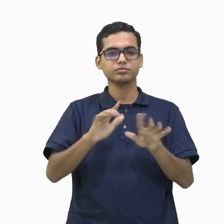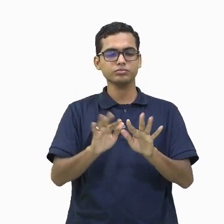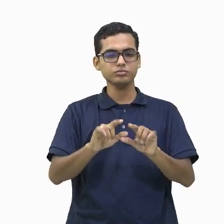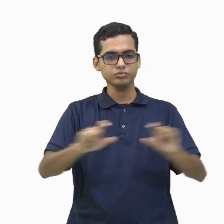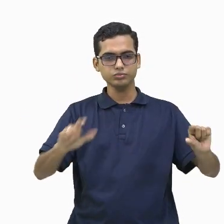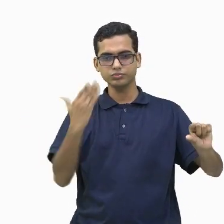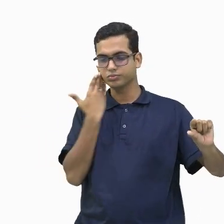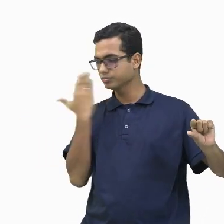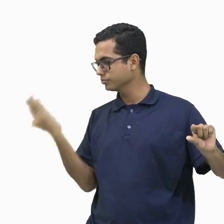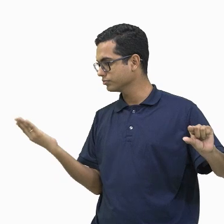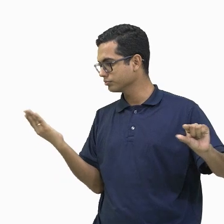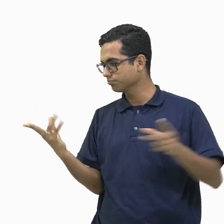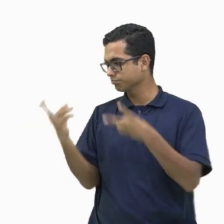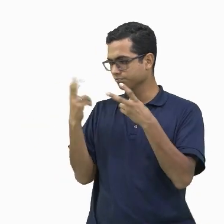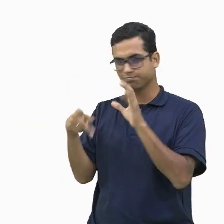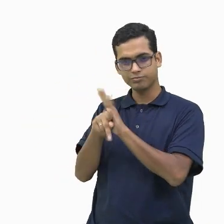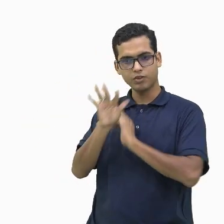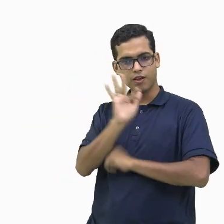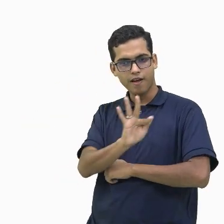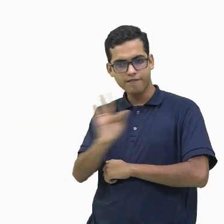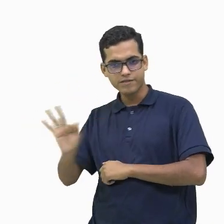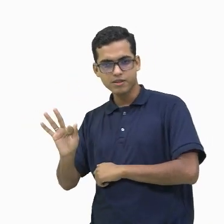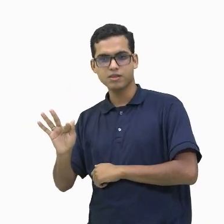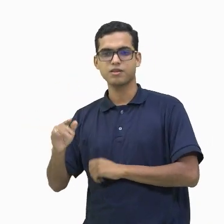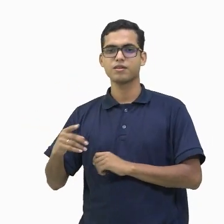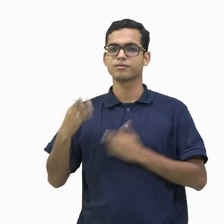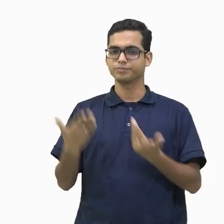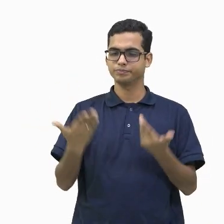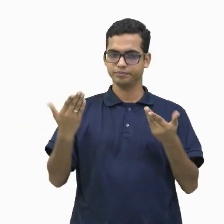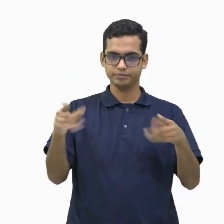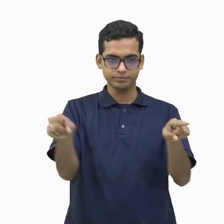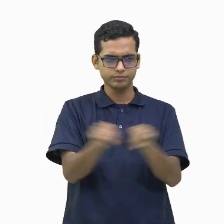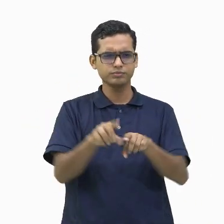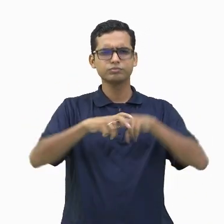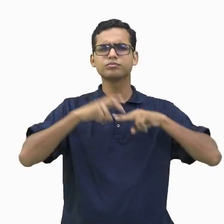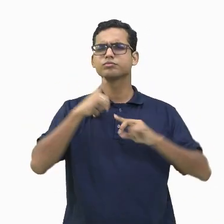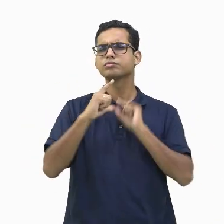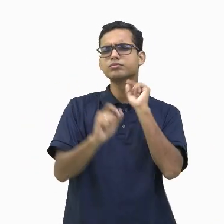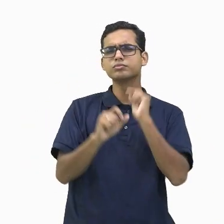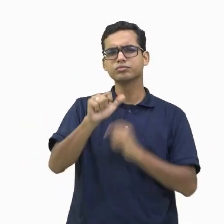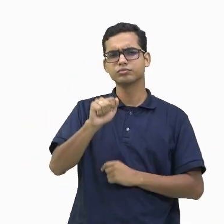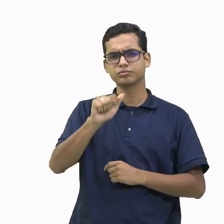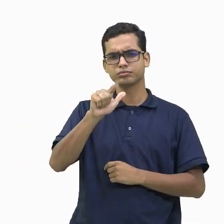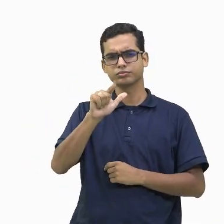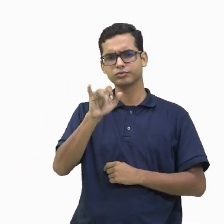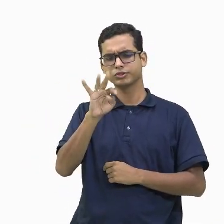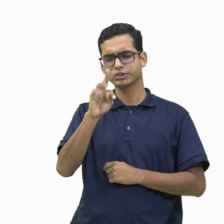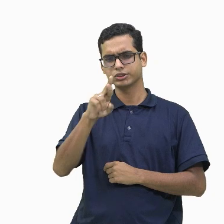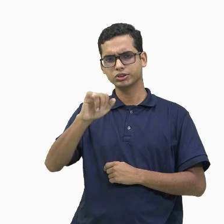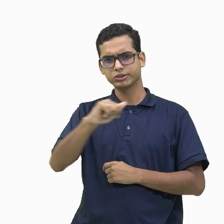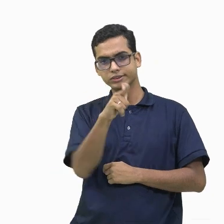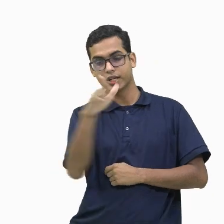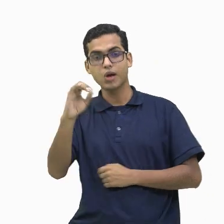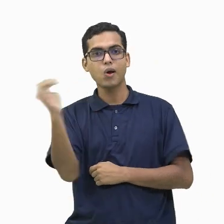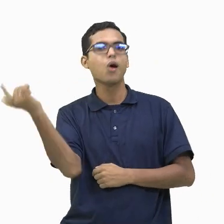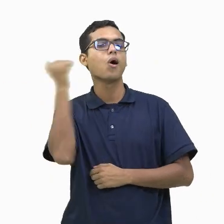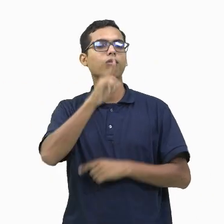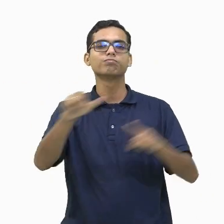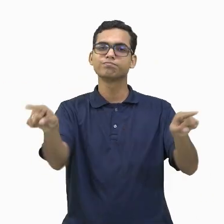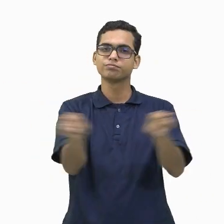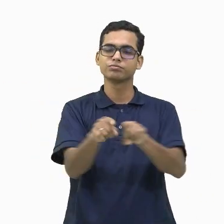Exemplos de aliteração. E por que se faz a aliteração, professora? Também para gerar ritmo na